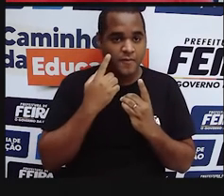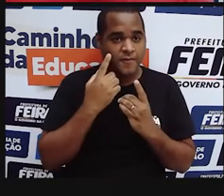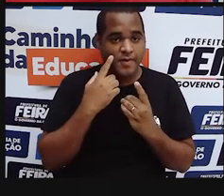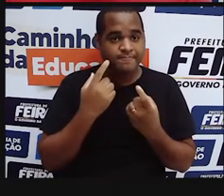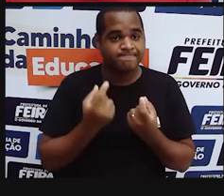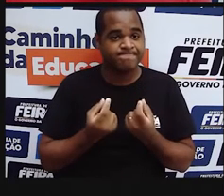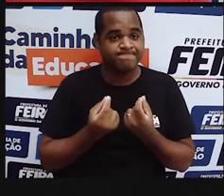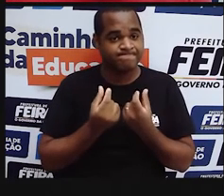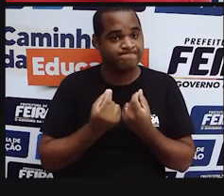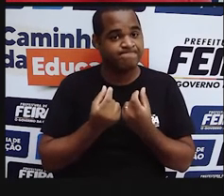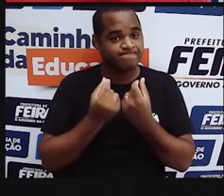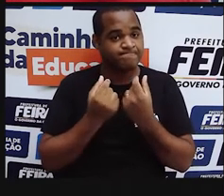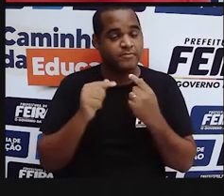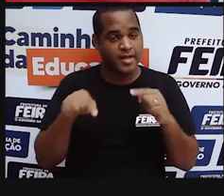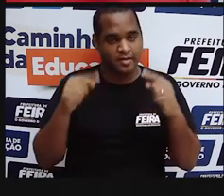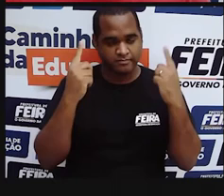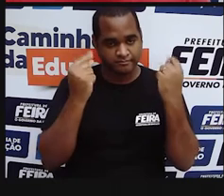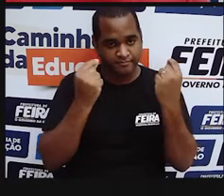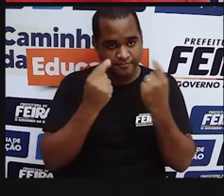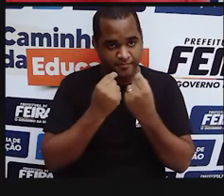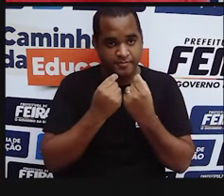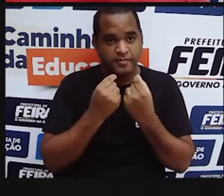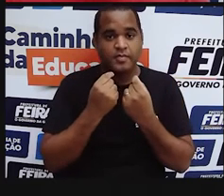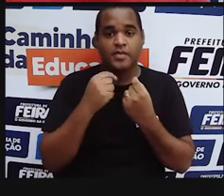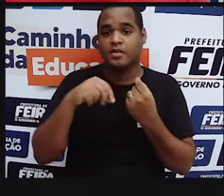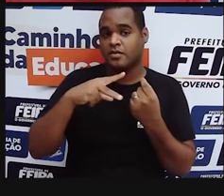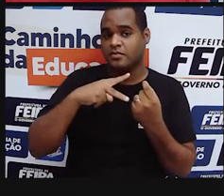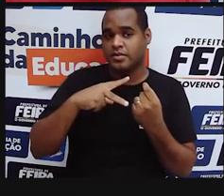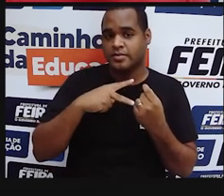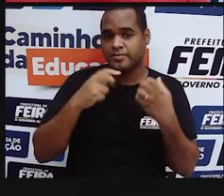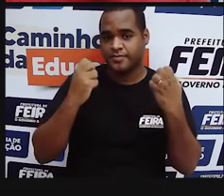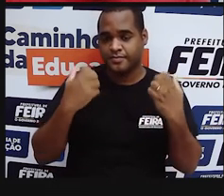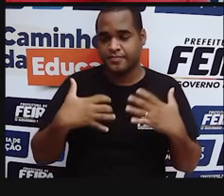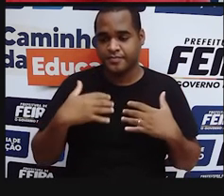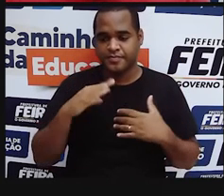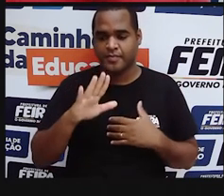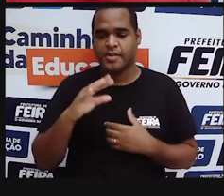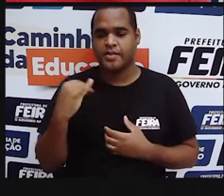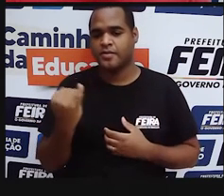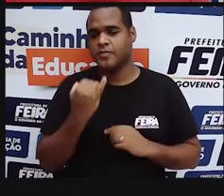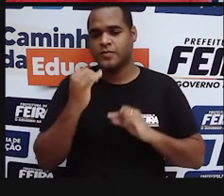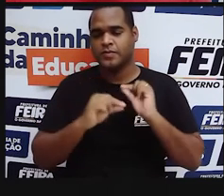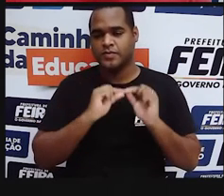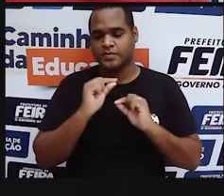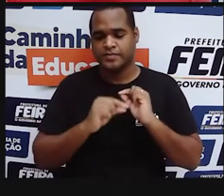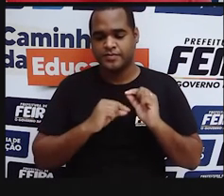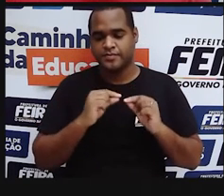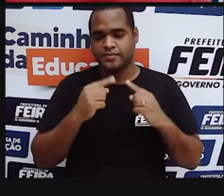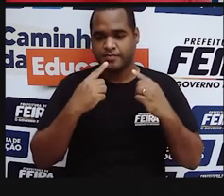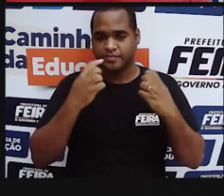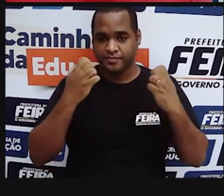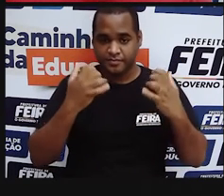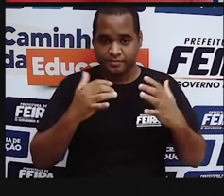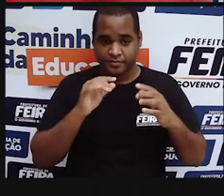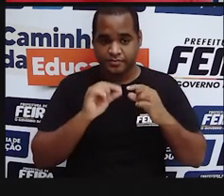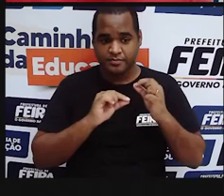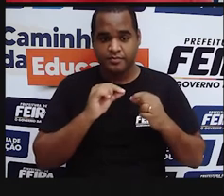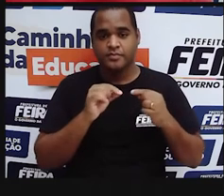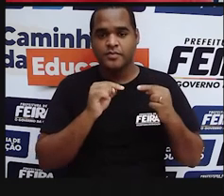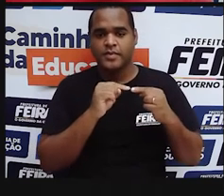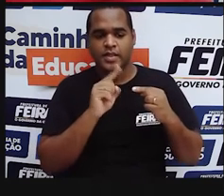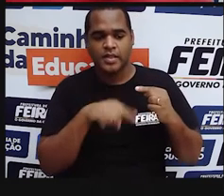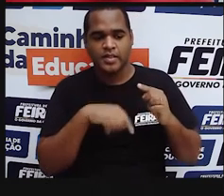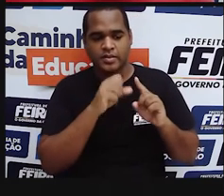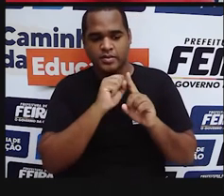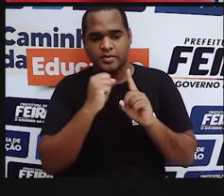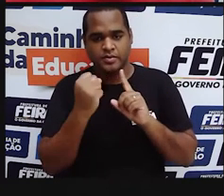ver com o enriquecimento das cidades gregas, em particular Atenas, mas um enriquecimento que não é um enriquecimento